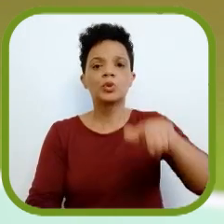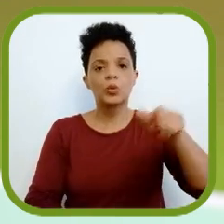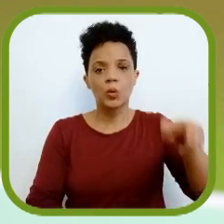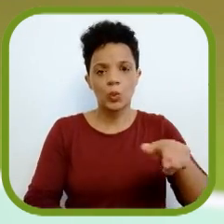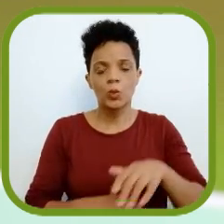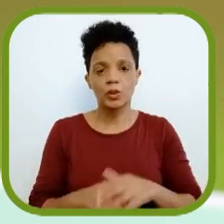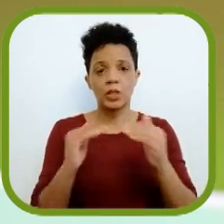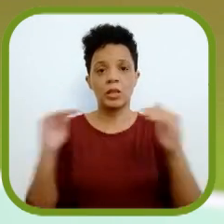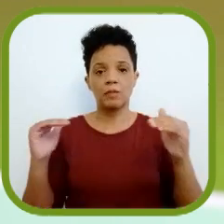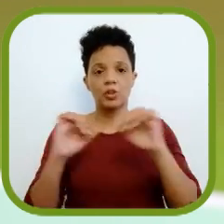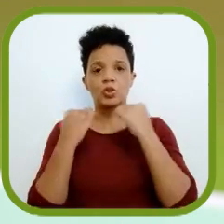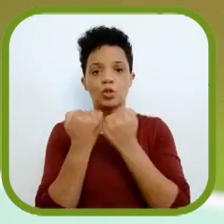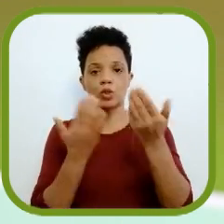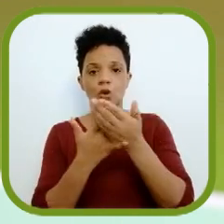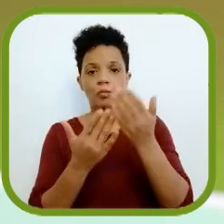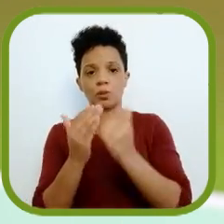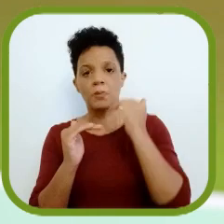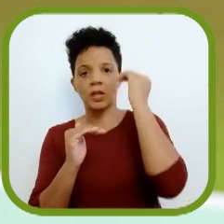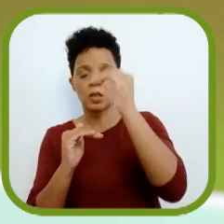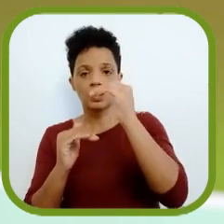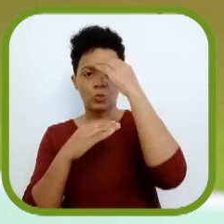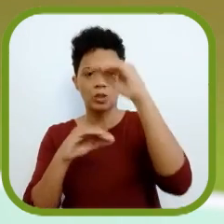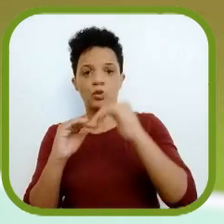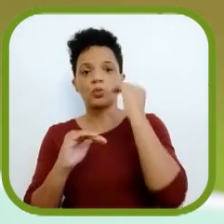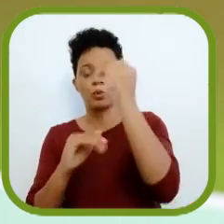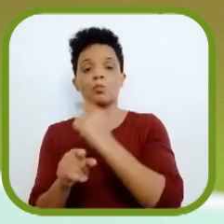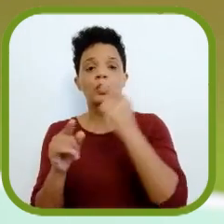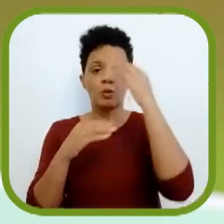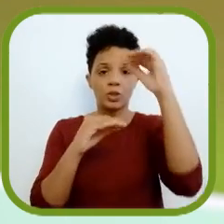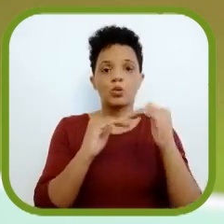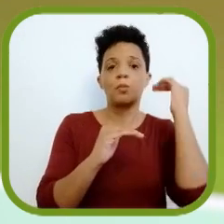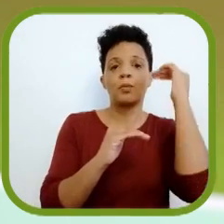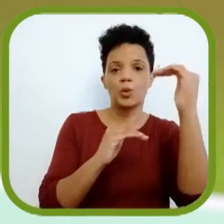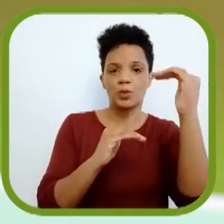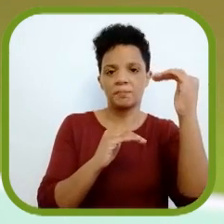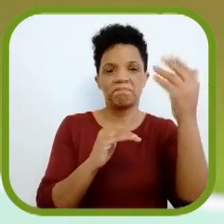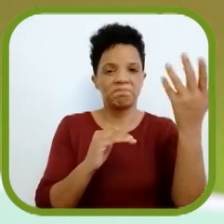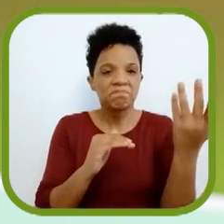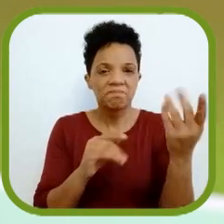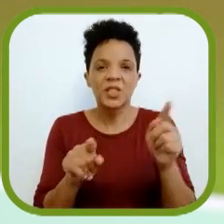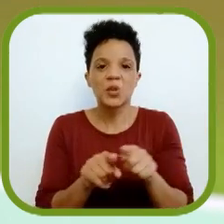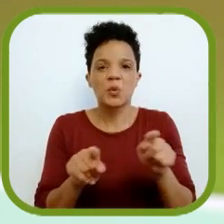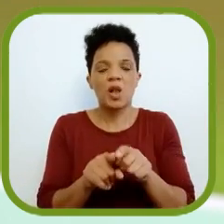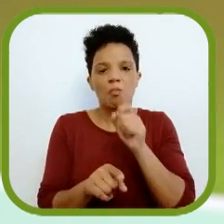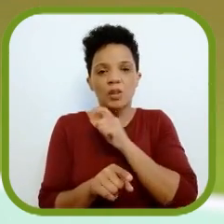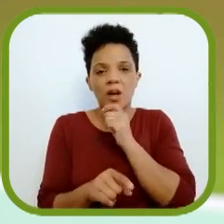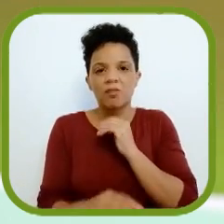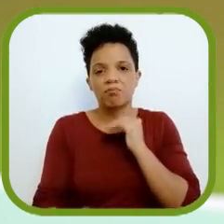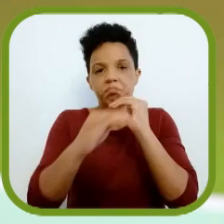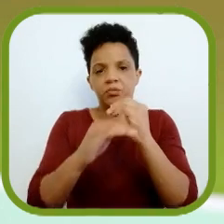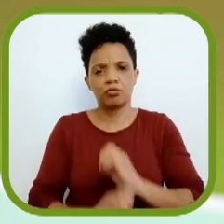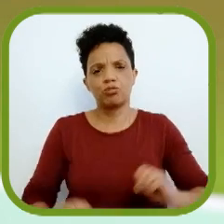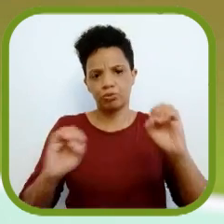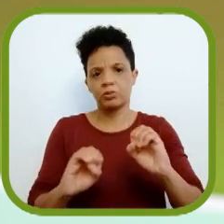de pessoas de níveis socioeconómicos mais elevados no ensino superior. O ensino superior está muito longe de haver